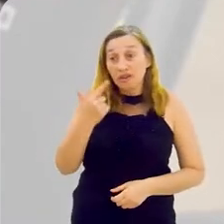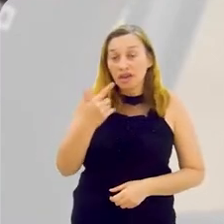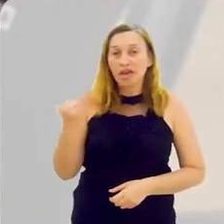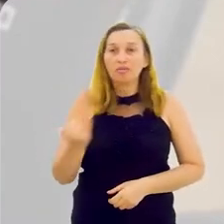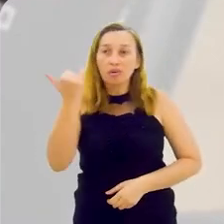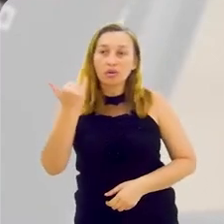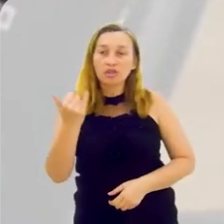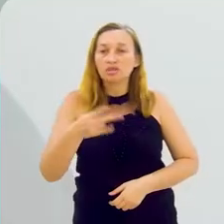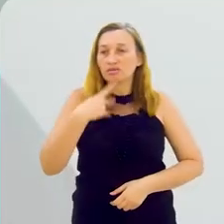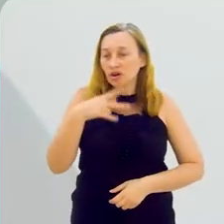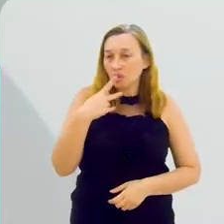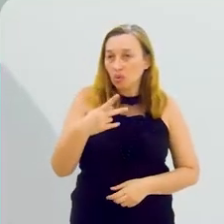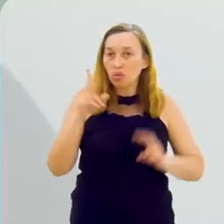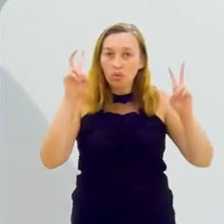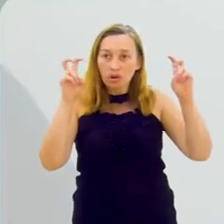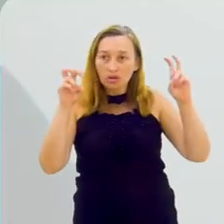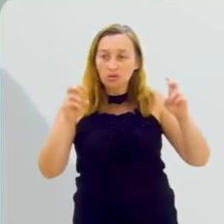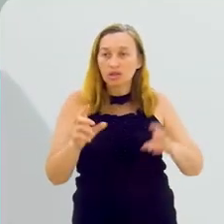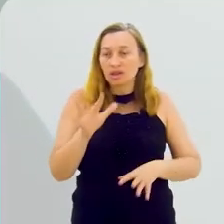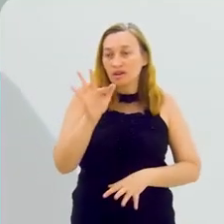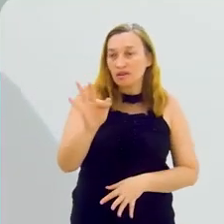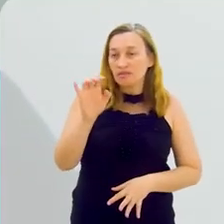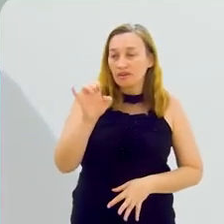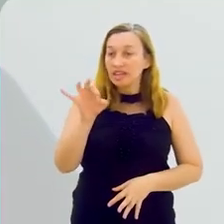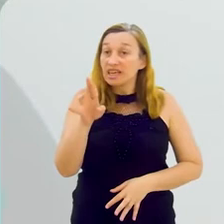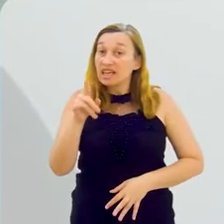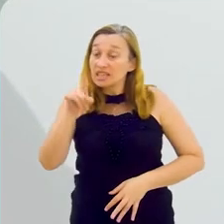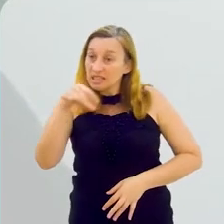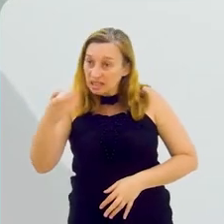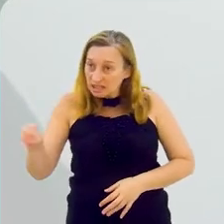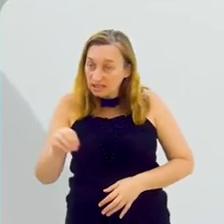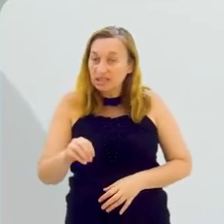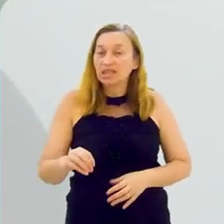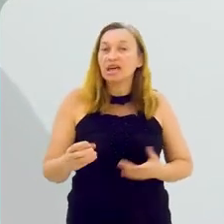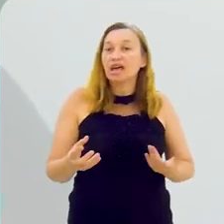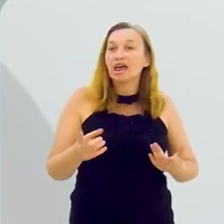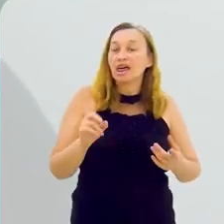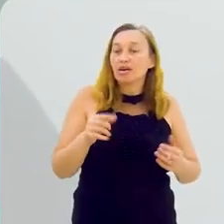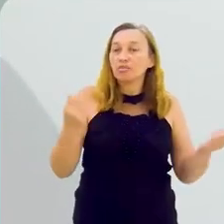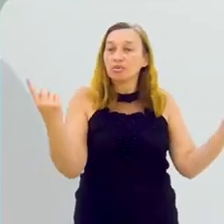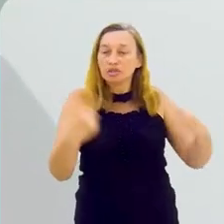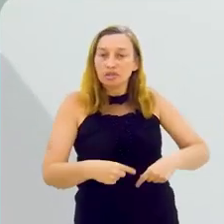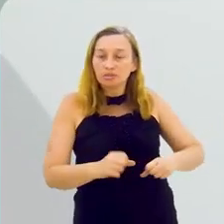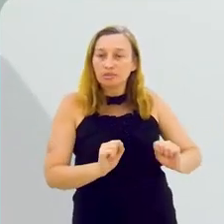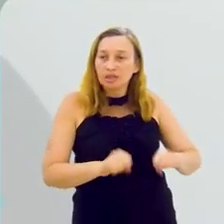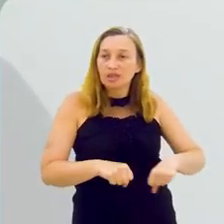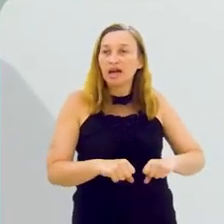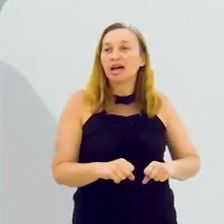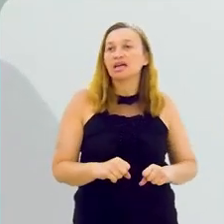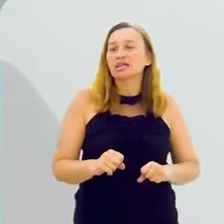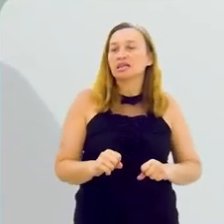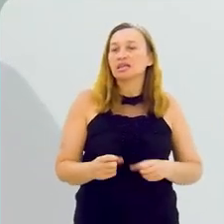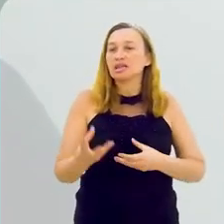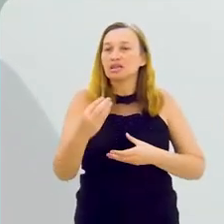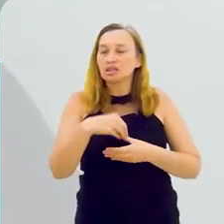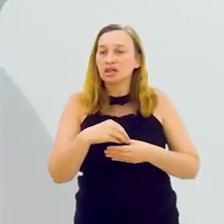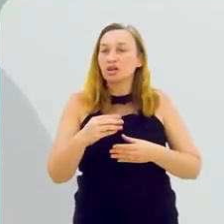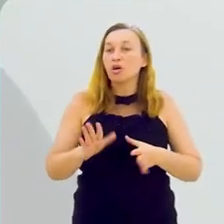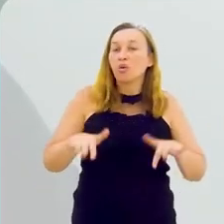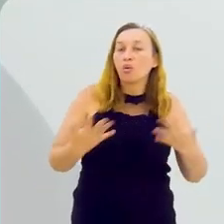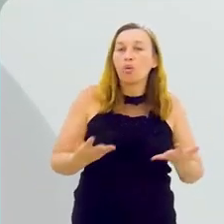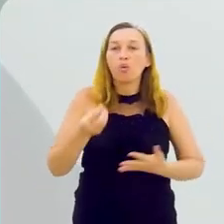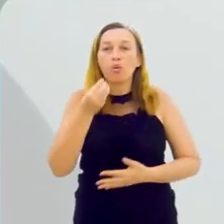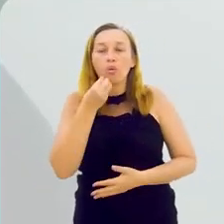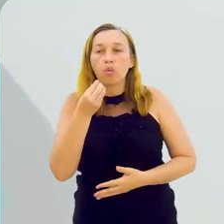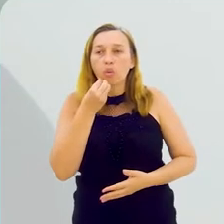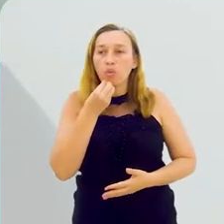externos, etc. Agora, tem um ponto aí importante, né, que a gente também citou, que foi a questão dos fertilizantes. A possibilidade de você internalizar esses